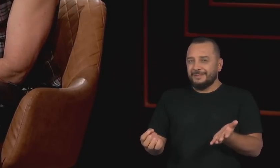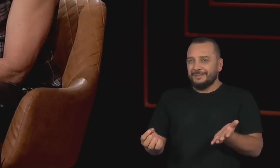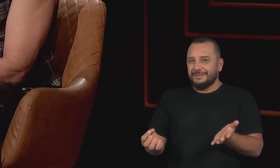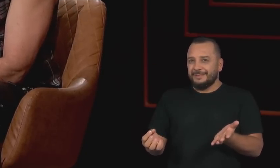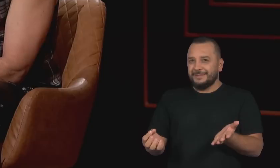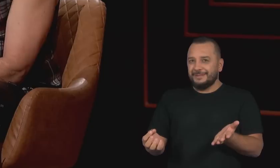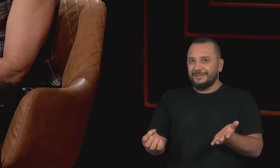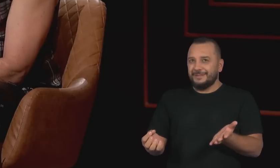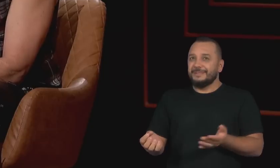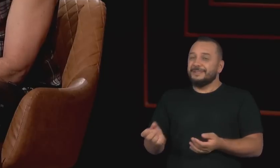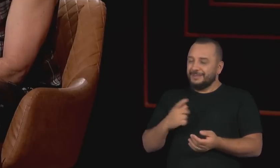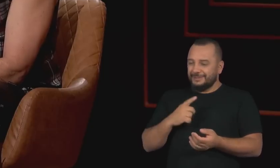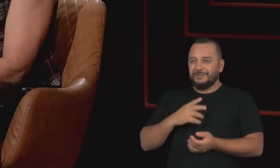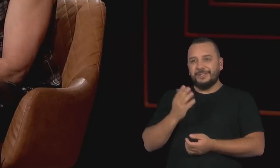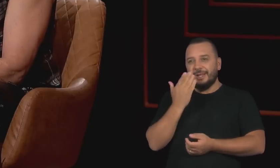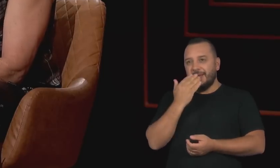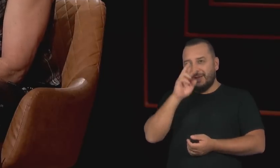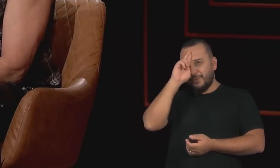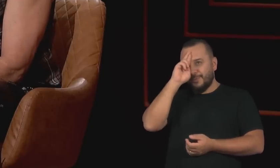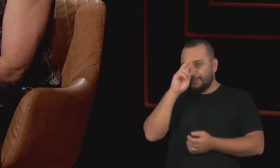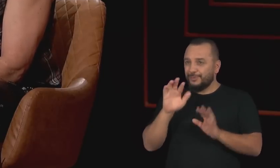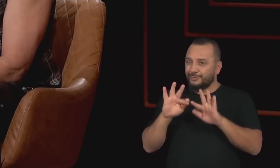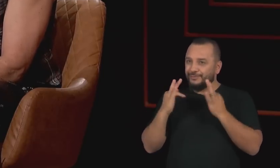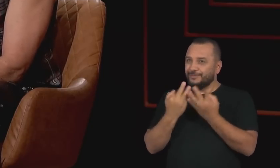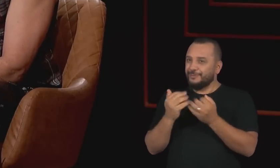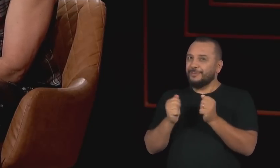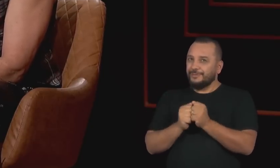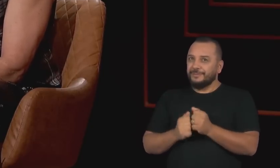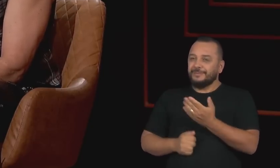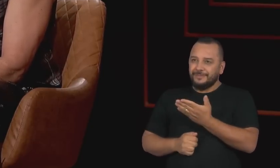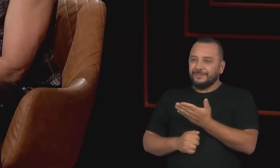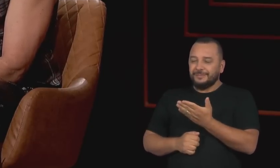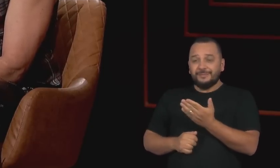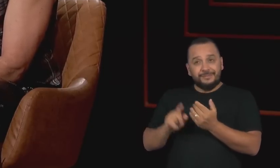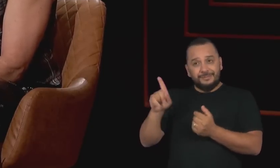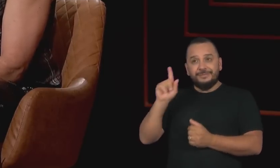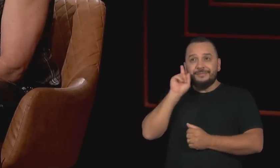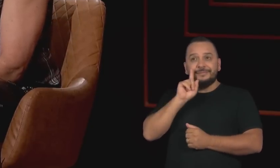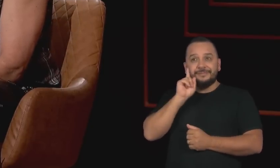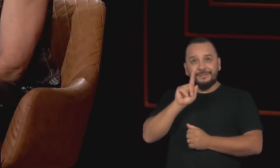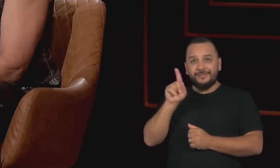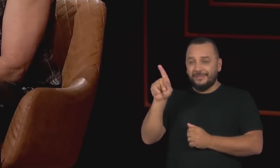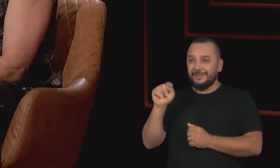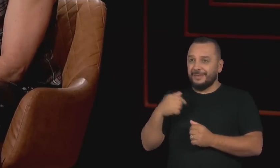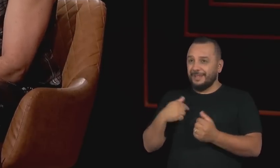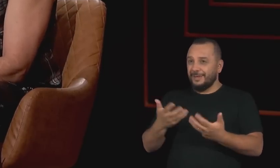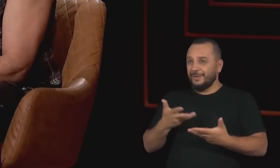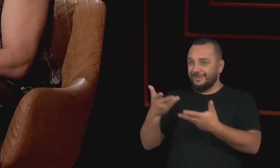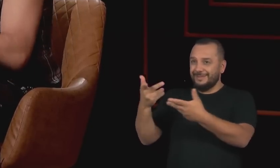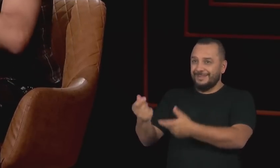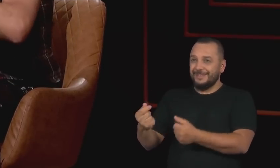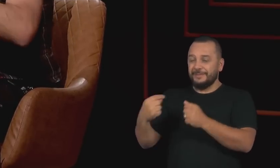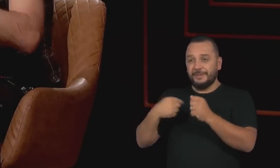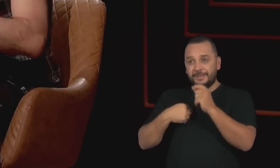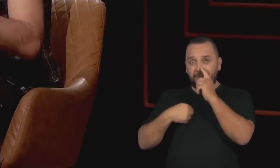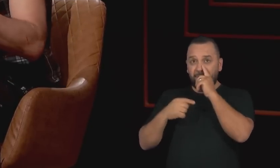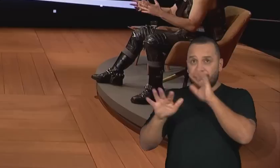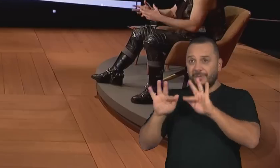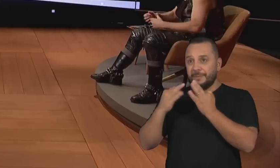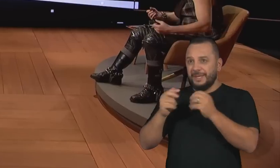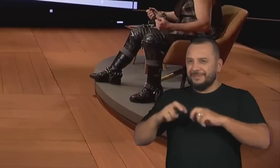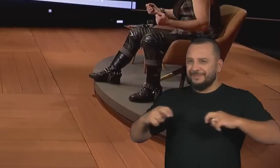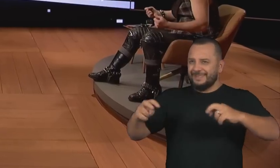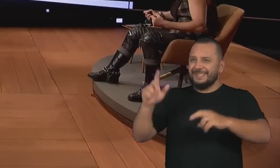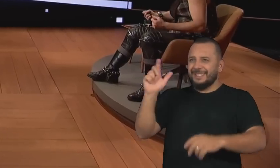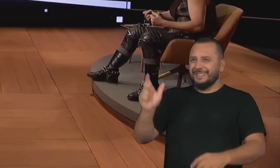os almoços de família, né? Lá em Queens. Então, eu ia lá, ele me convidava, era a família inteira, aqueles